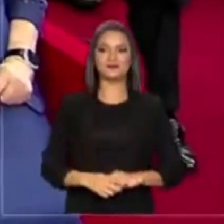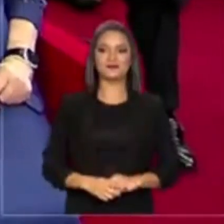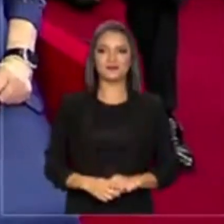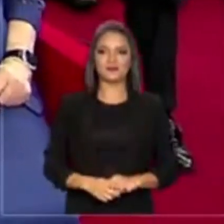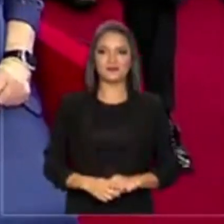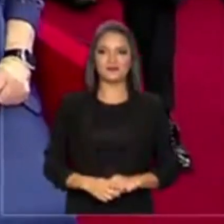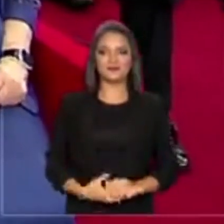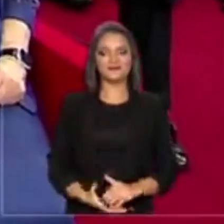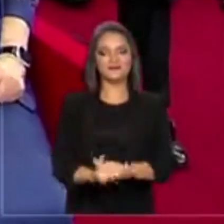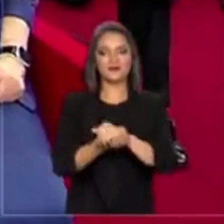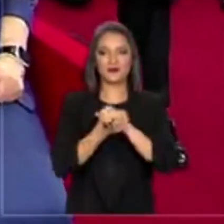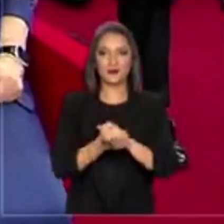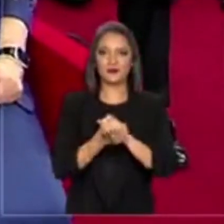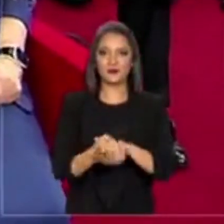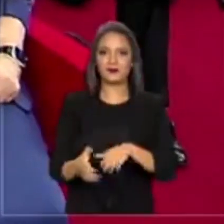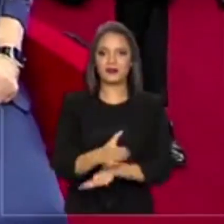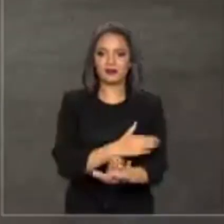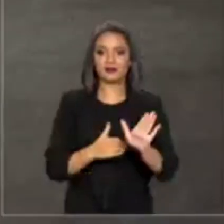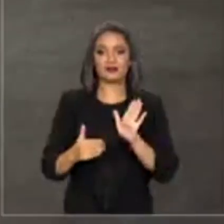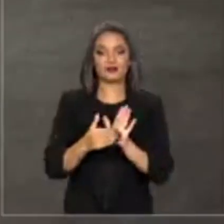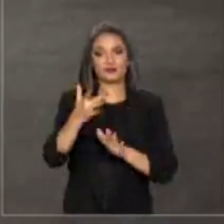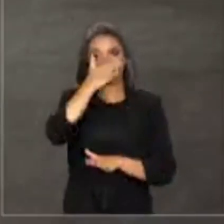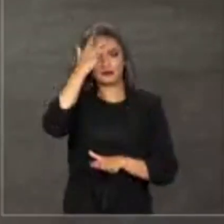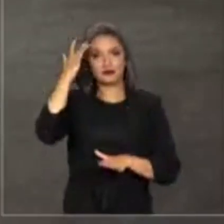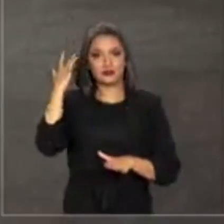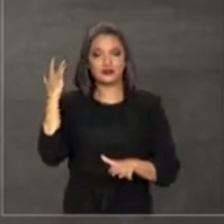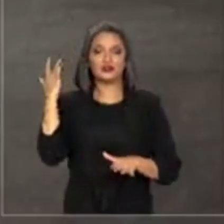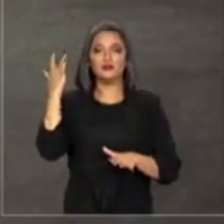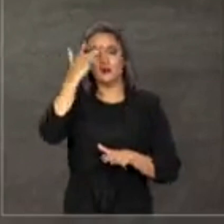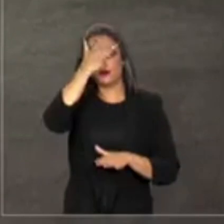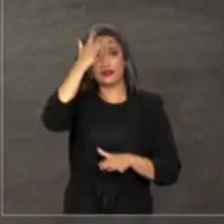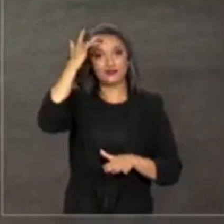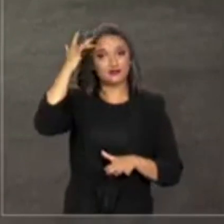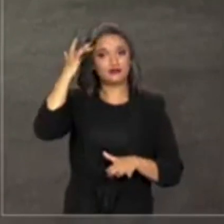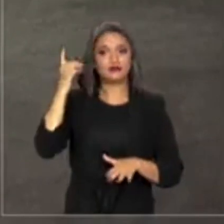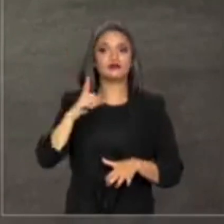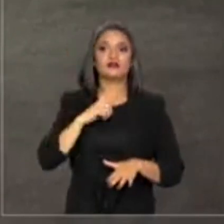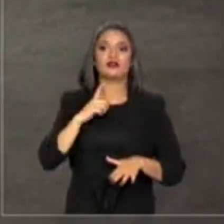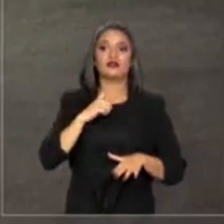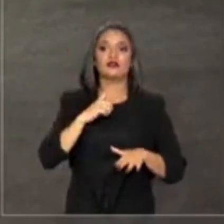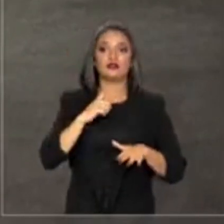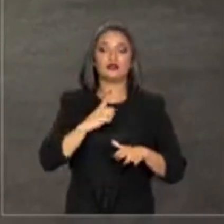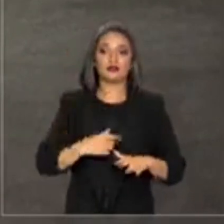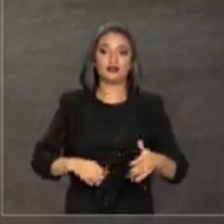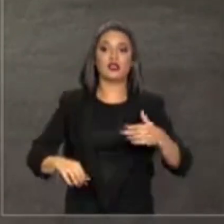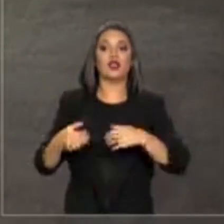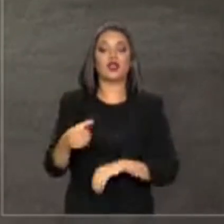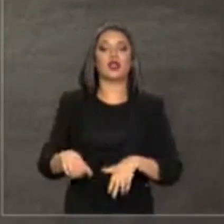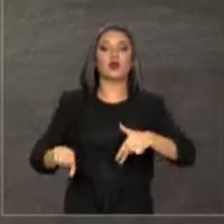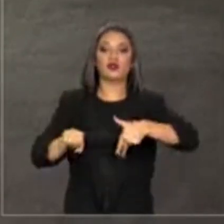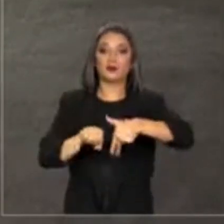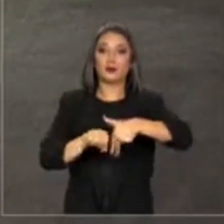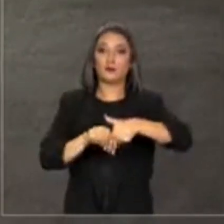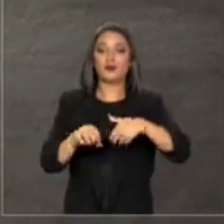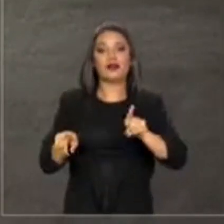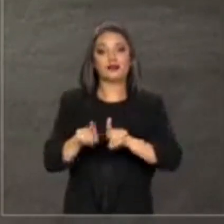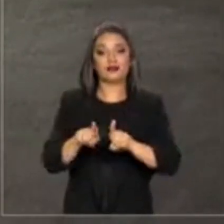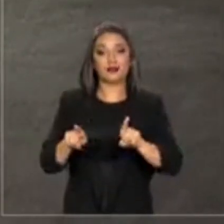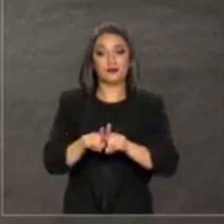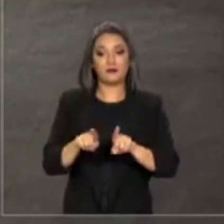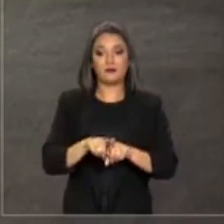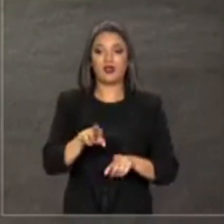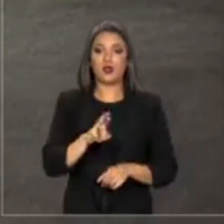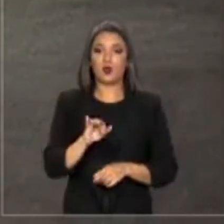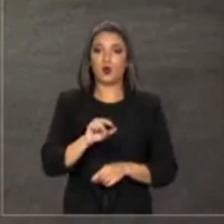senhoras e senhores chefes de missões diplomáticas, ministro de Estado já indicados, companheiro Rui Costa,